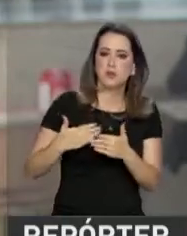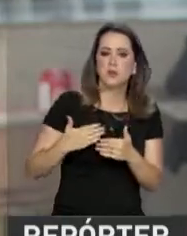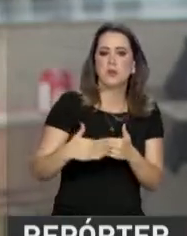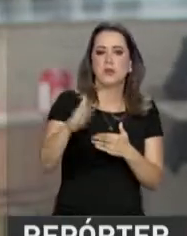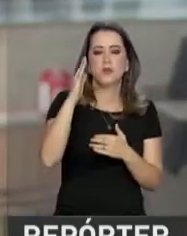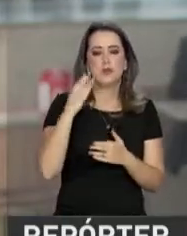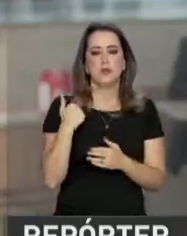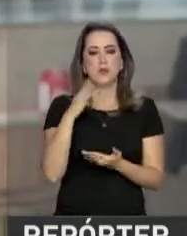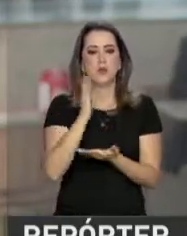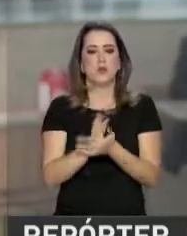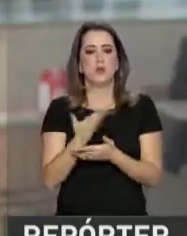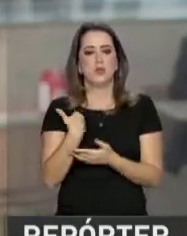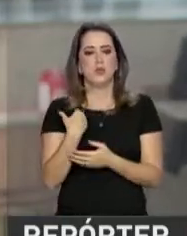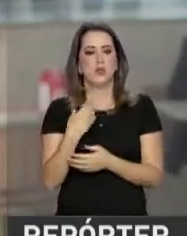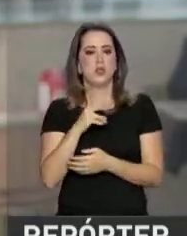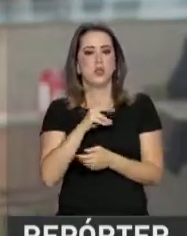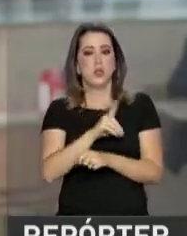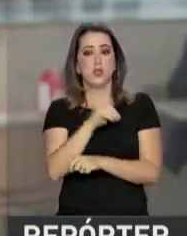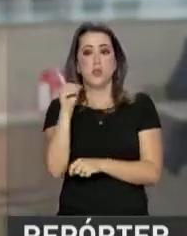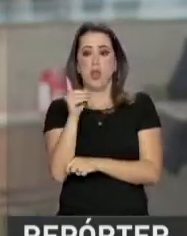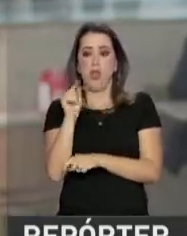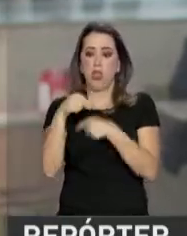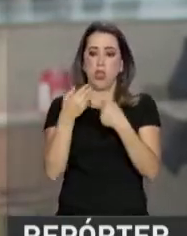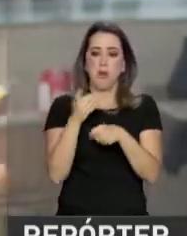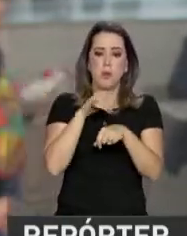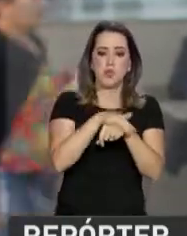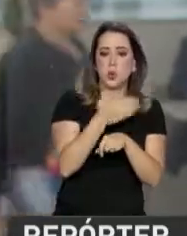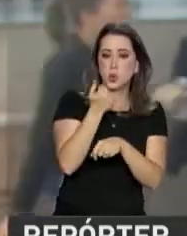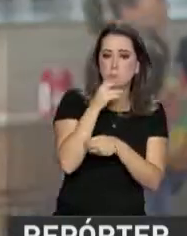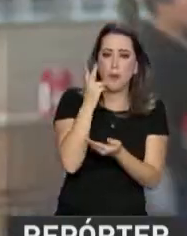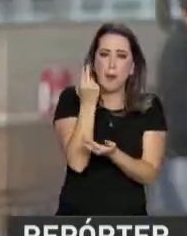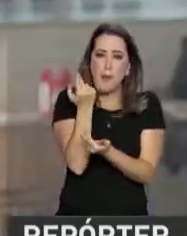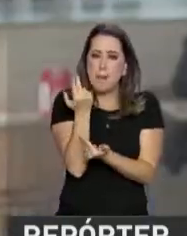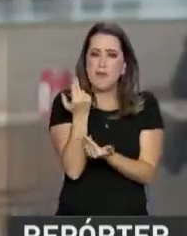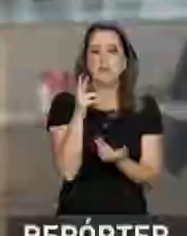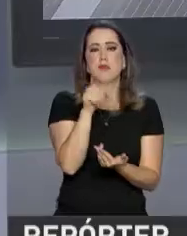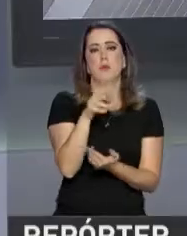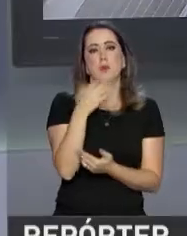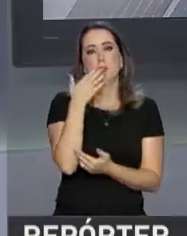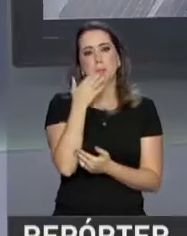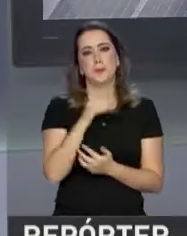vou guardar de manhã ou comer de noite. Ela está do mesmo jeito que você cortou. Muito bom, acho muito interessante.